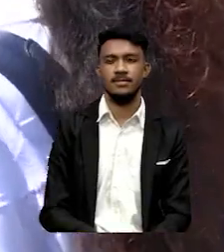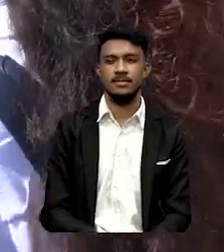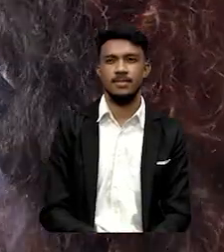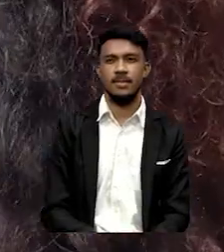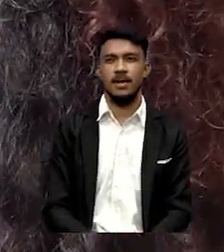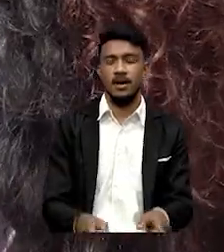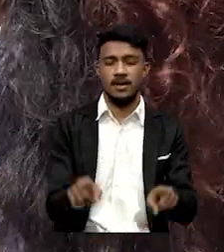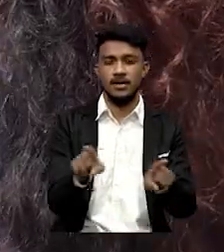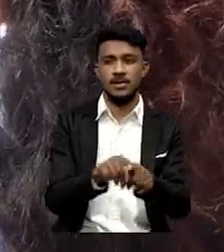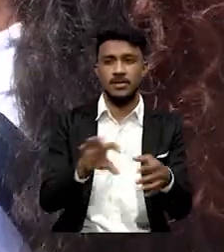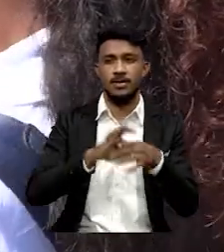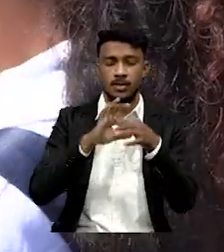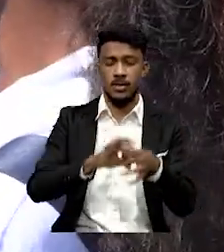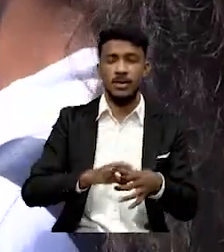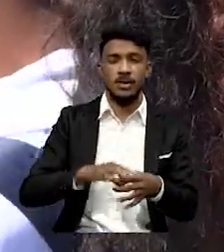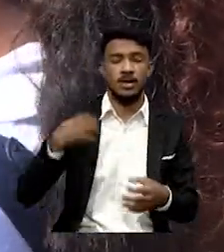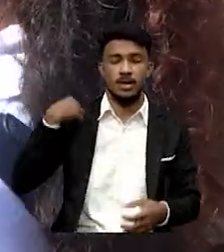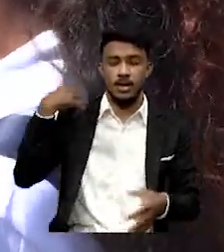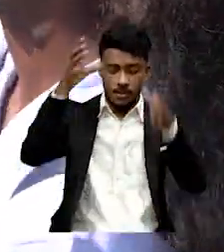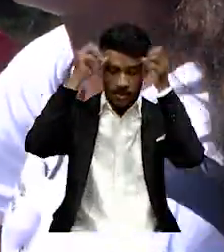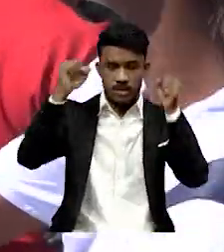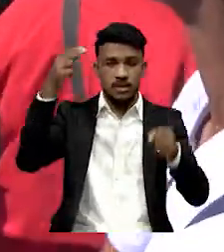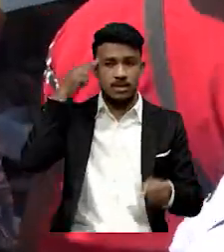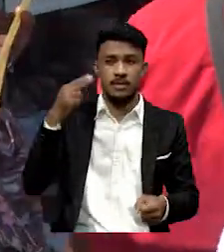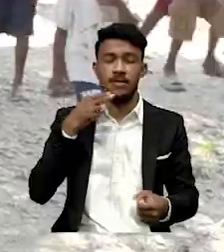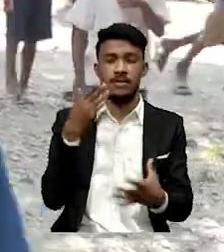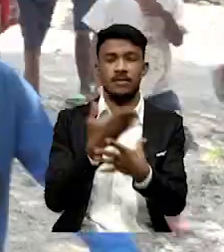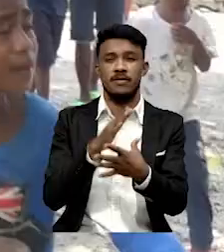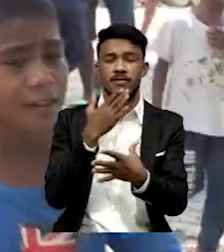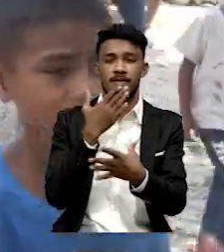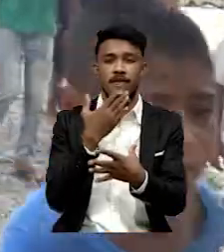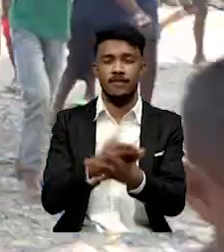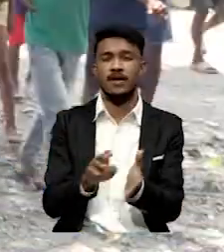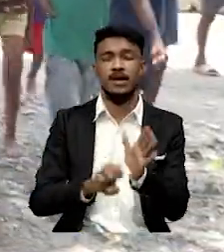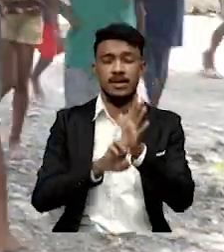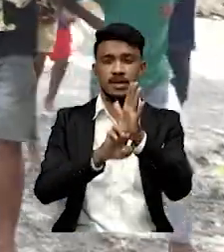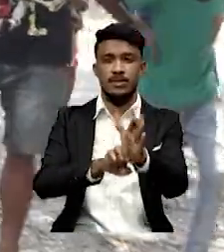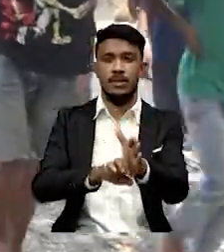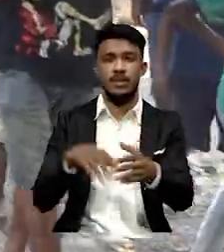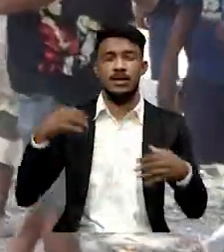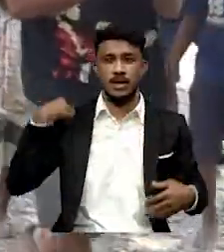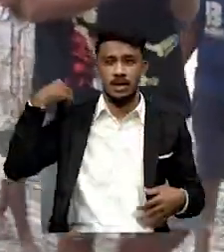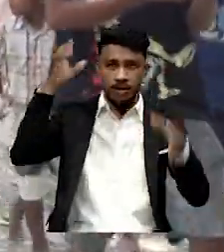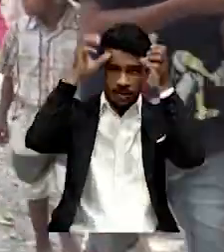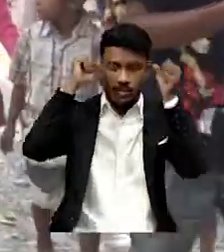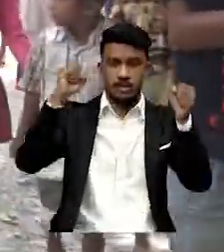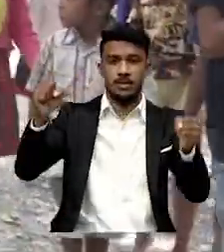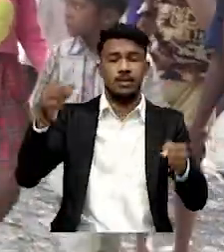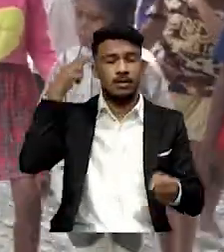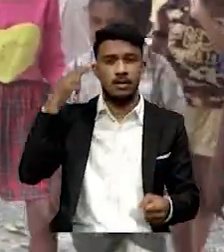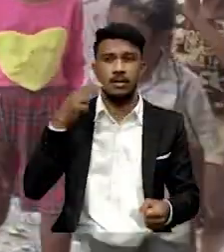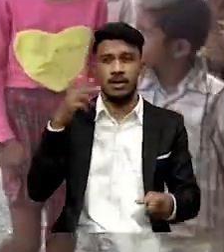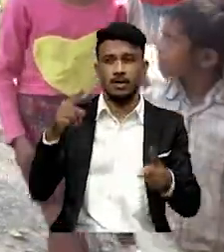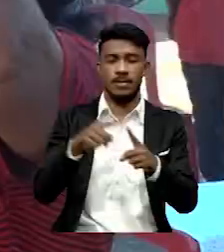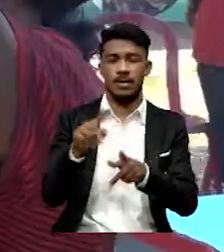Além de né, equipa o candidato presidente da República, José Ramos Horta, faz brossura candidato presidente da República, José Ramos Horta, nian, ba negociante